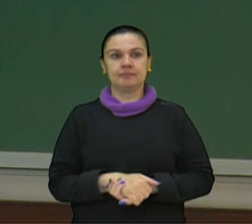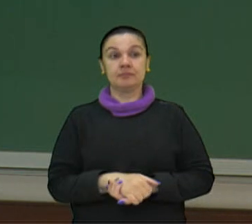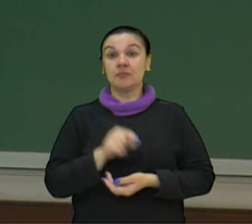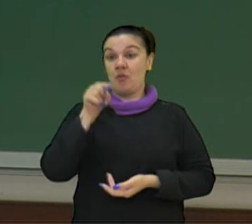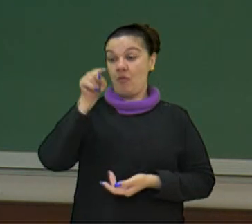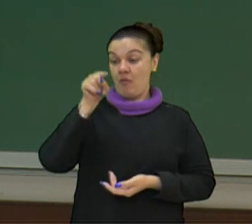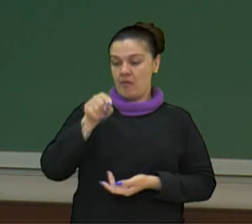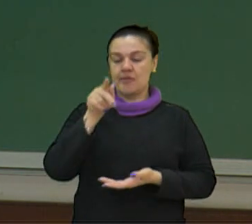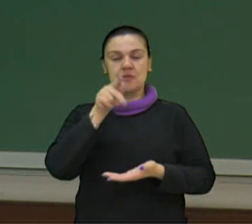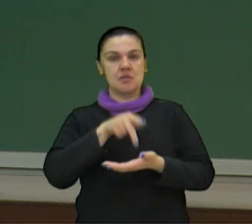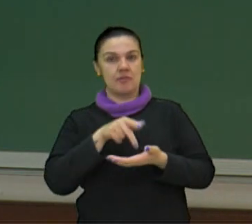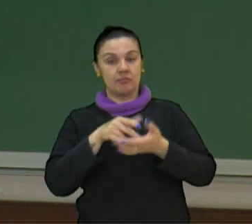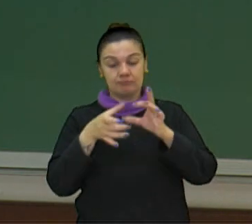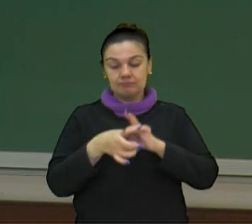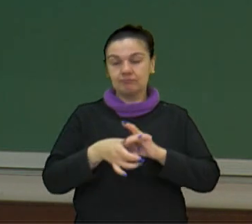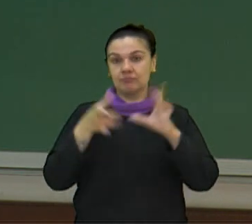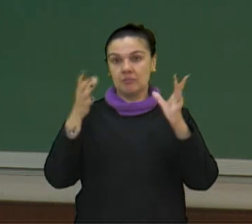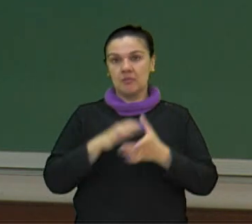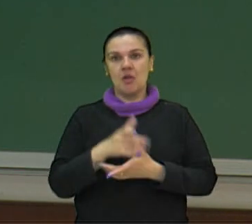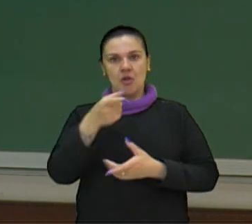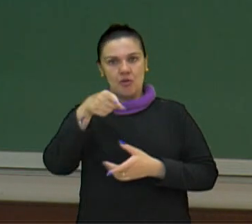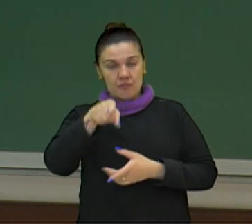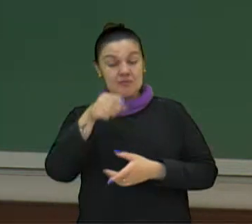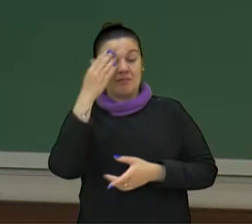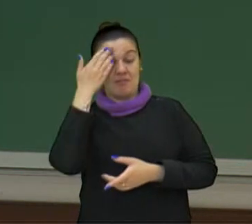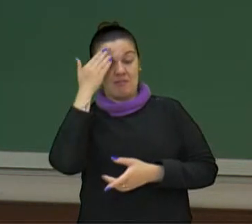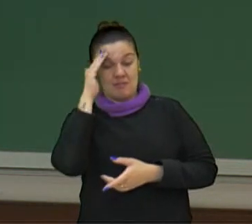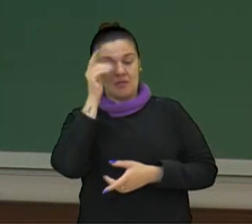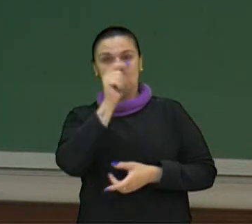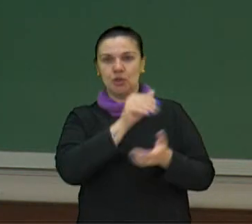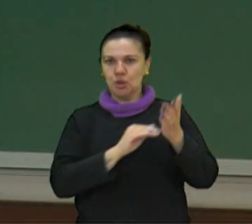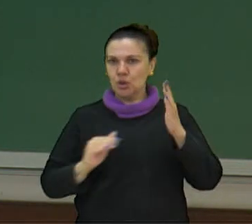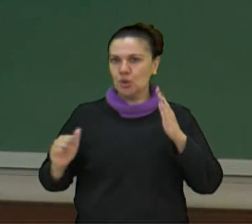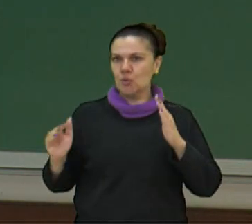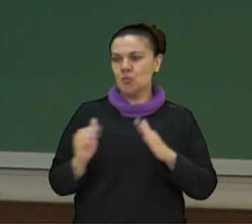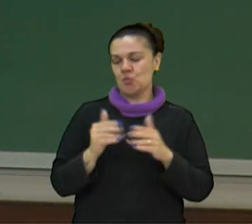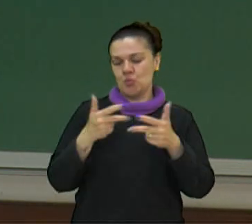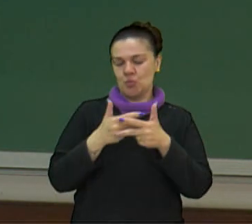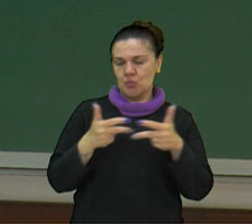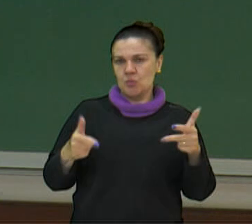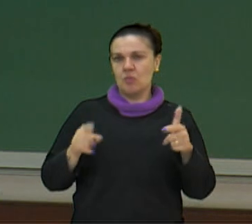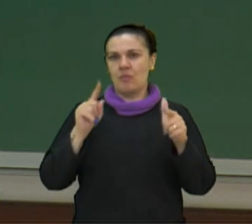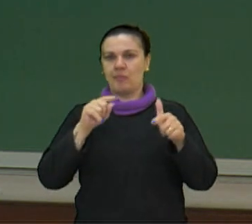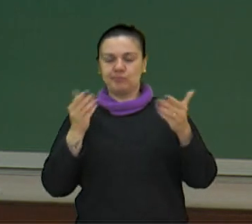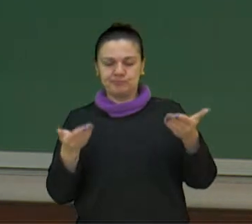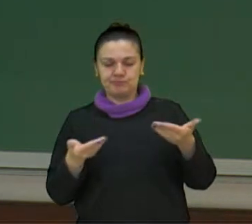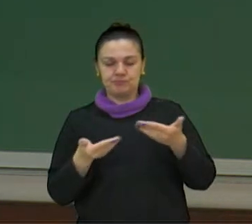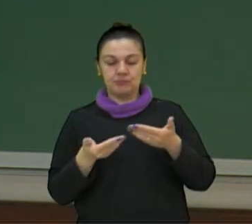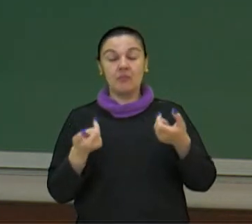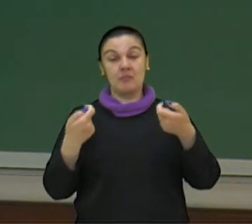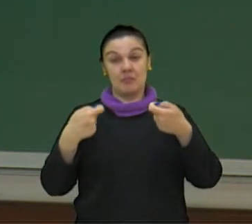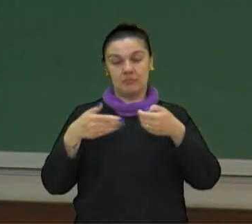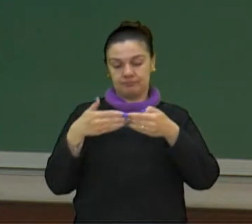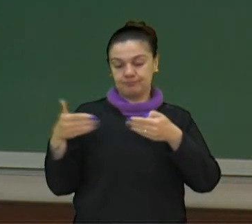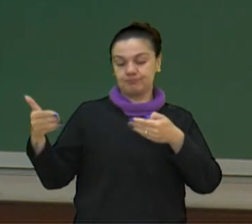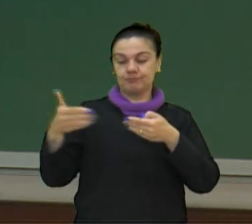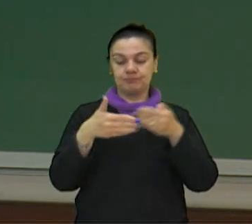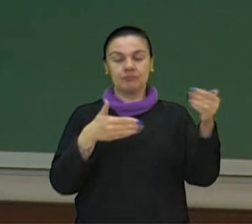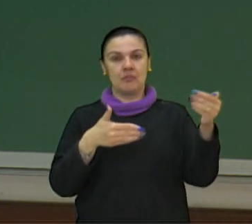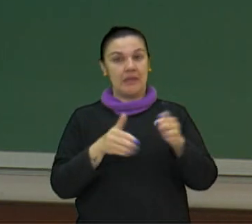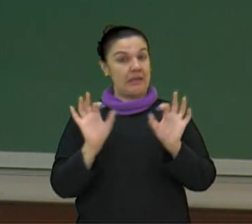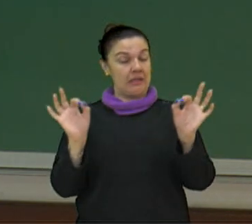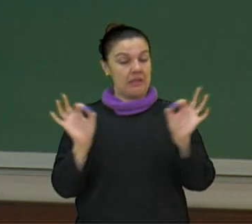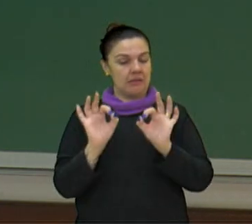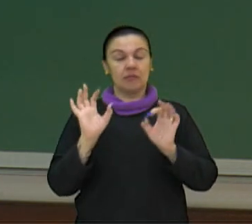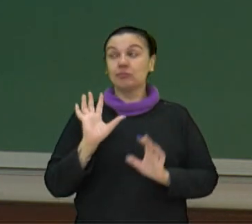Essa seria a verdadeira liberdade. Você entender que todas as coisas, elas se seguem umas das outras. Nada é por